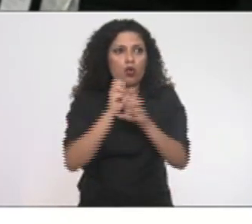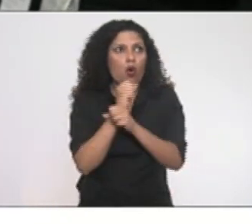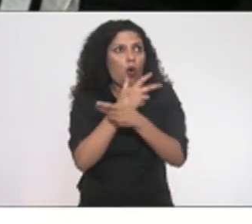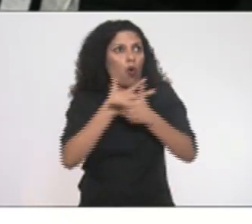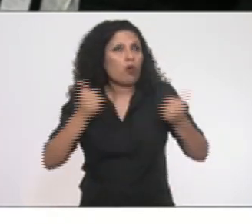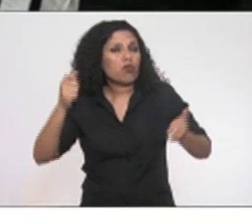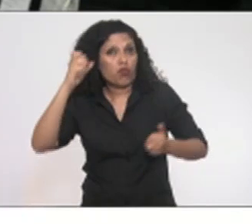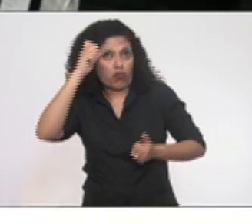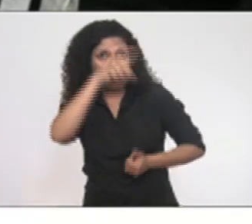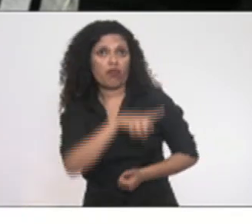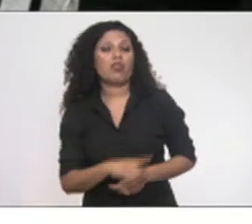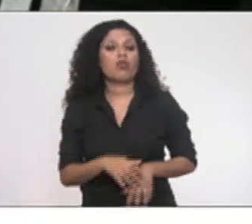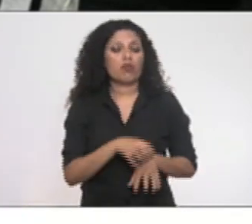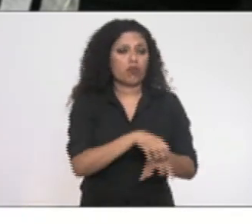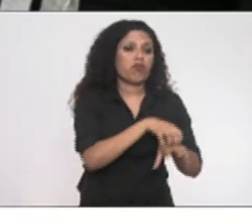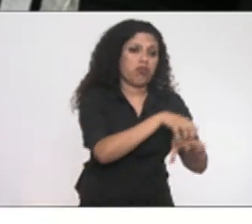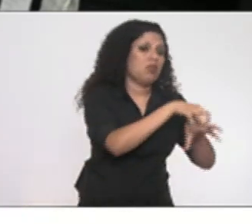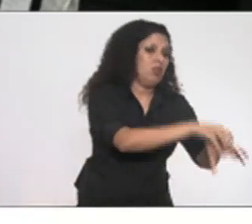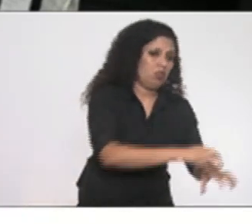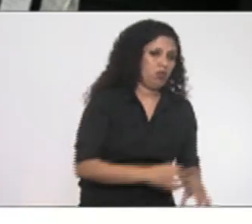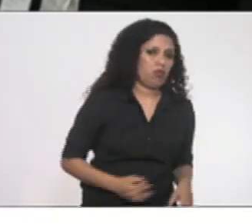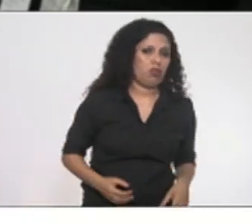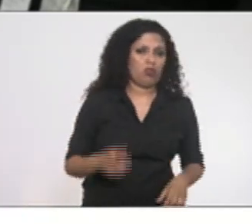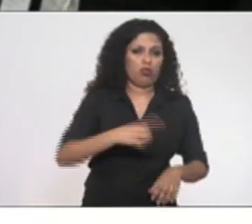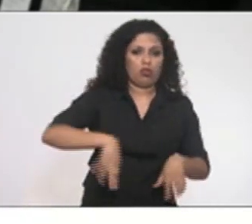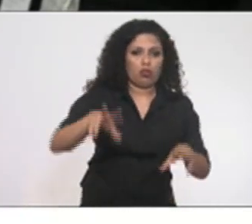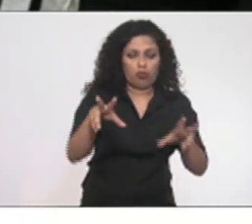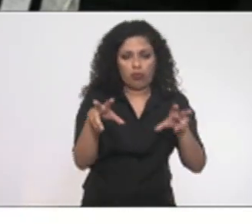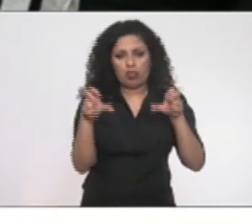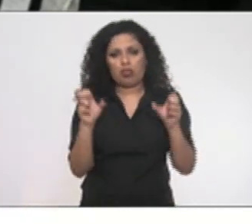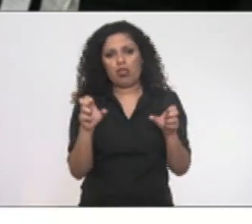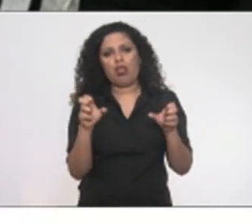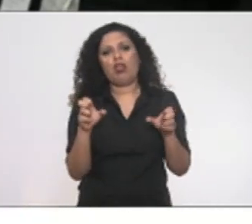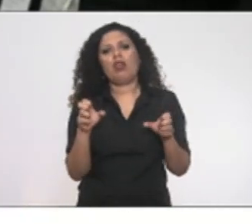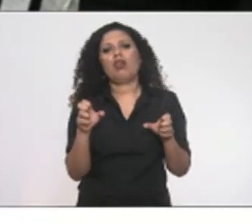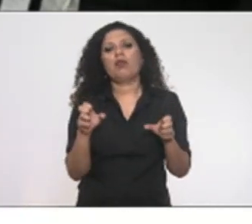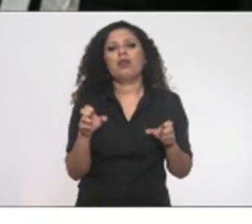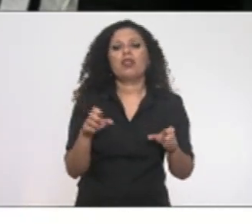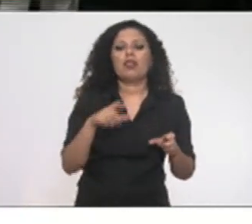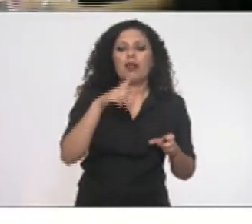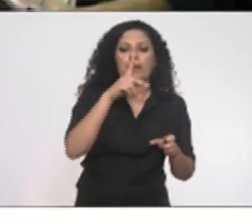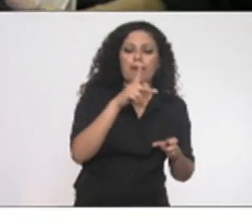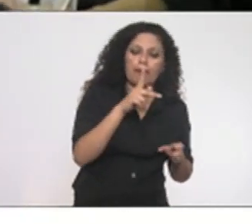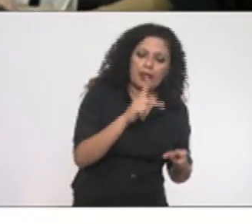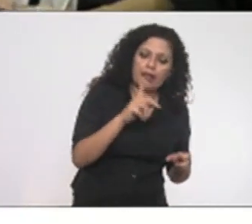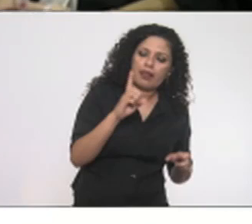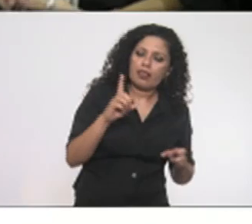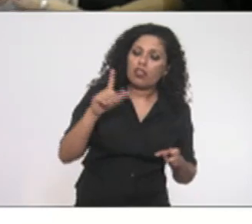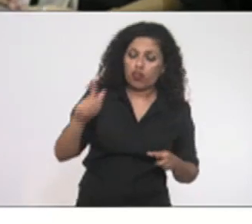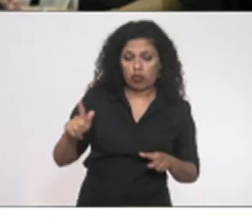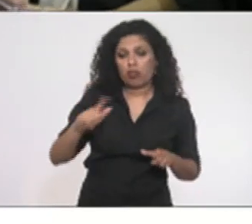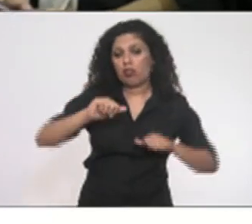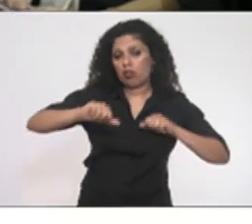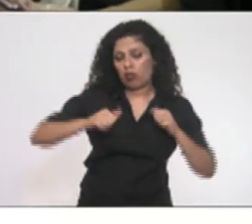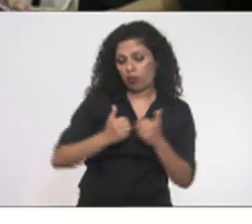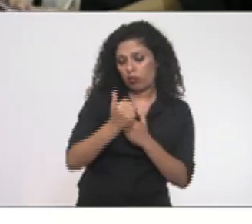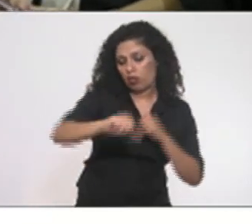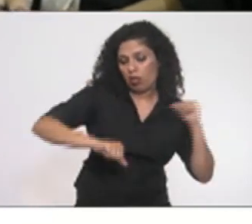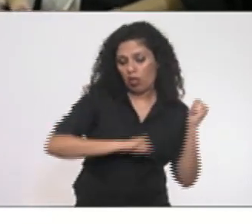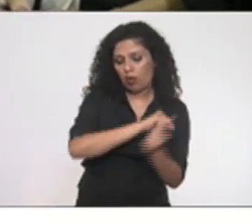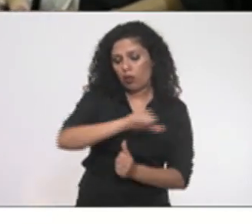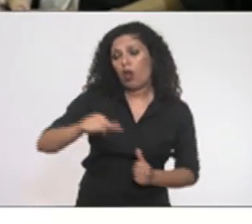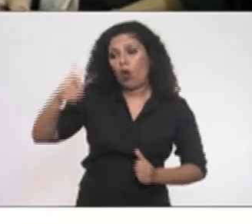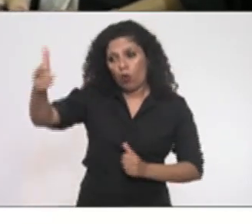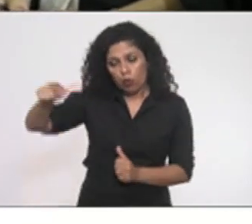para os transportadores, que, segundo a gente percebe, a TBG já está se adequando a isso, e que os outros vão ter que se adequar para